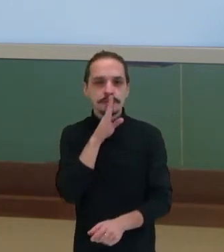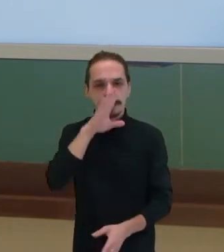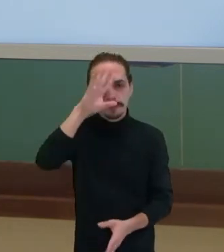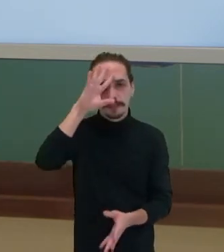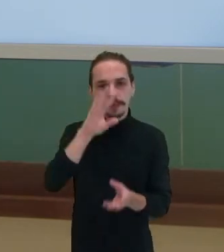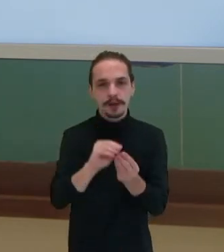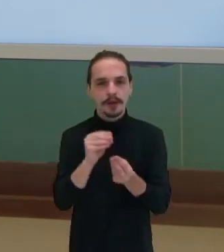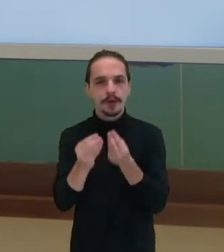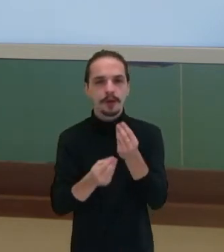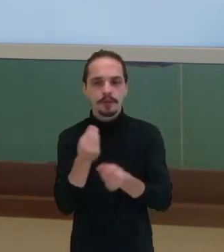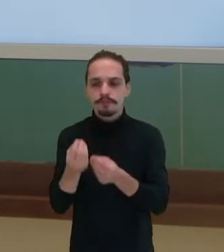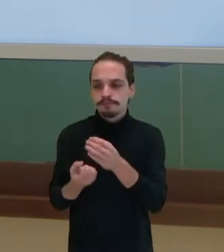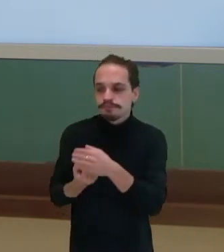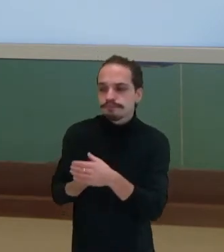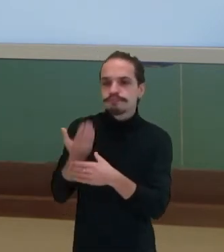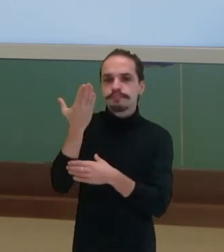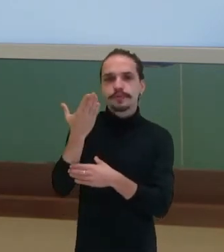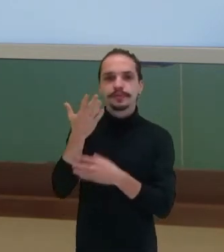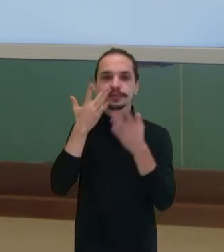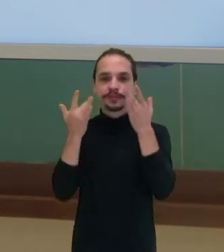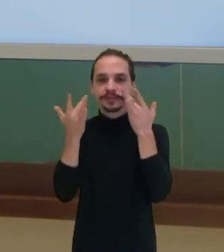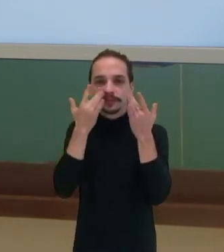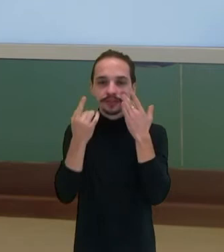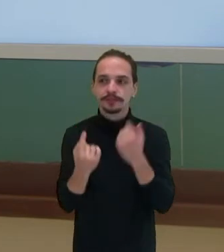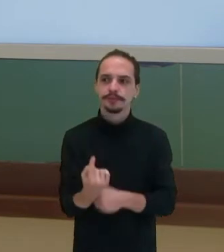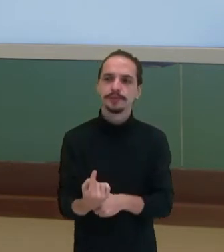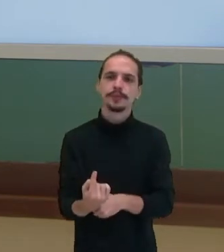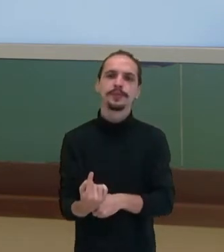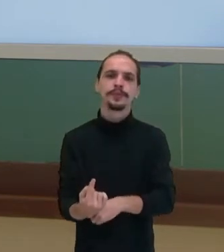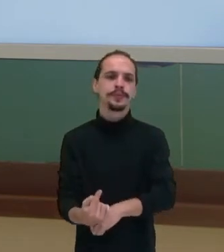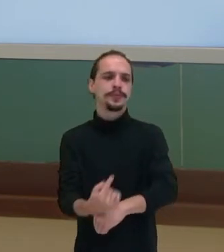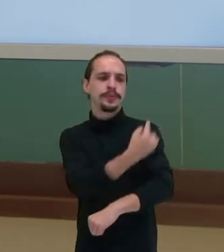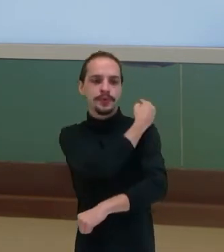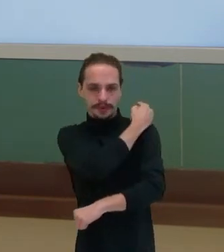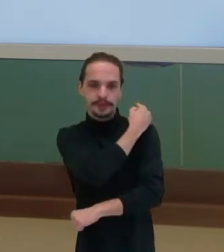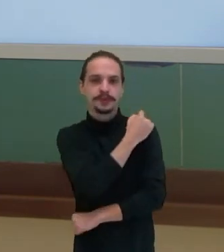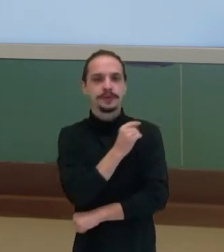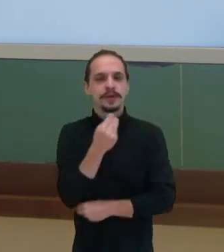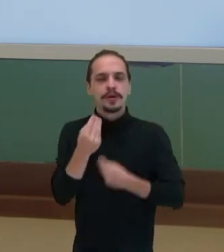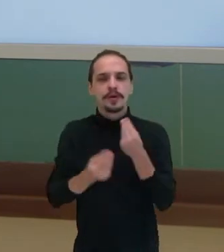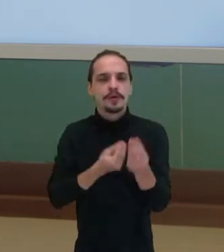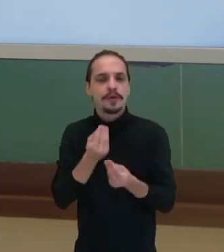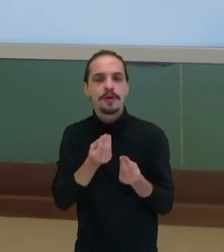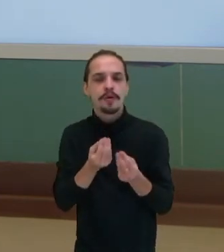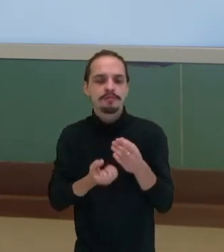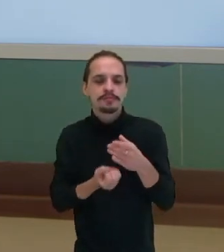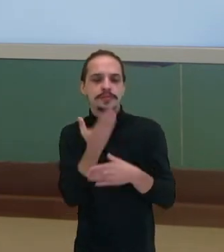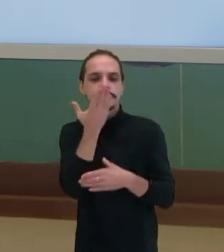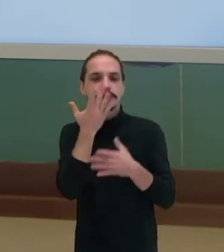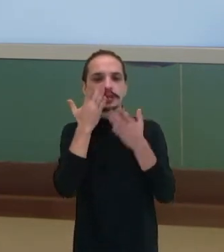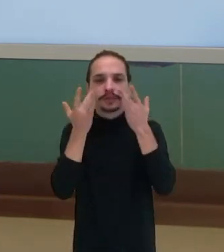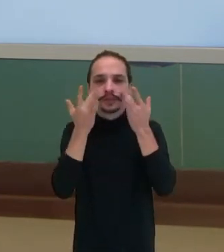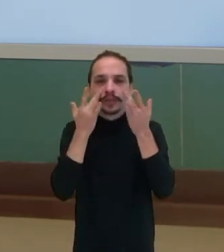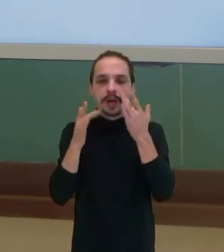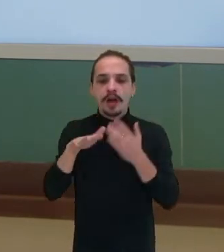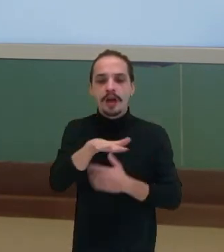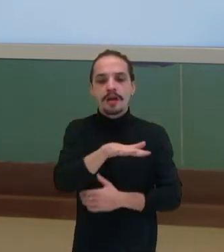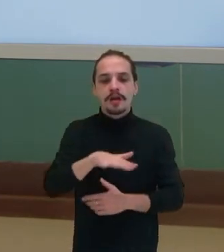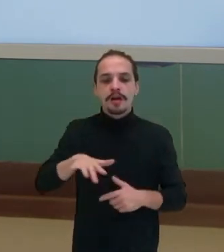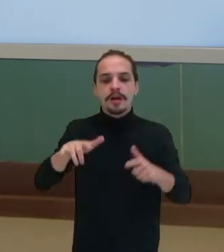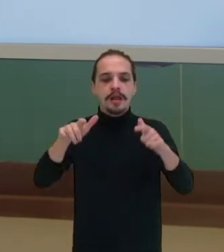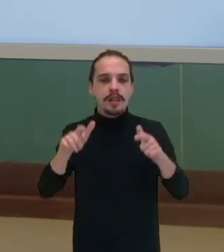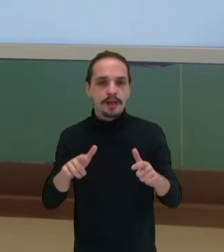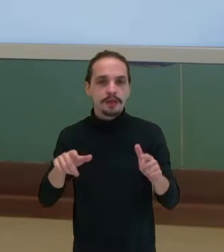entender a origem do teatro na antiguidade clássica. Então a gente vai falar, né, onde surgiu o teatro, do espaço do teatro também, como